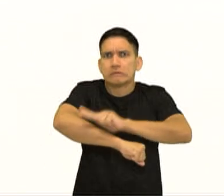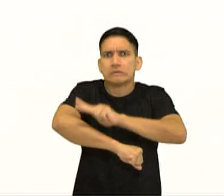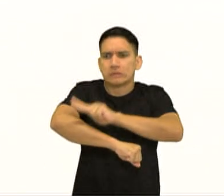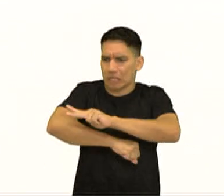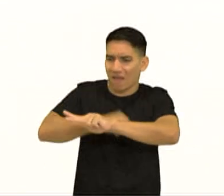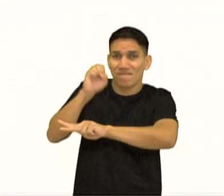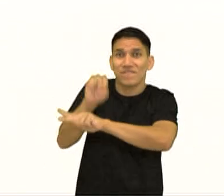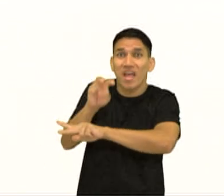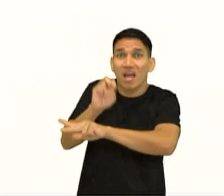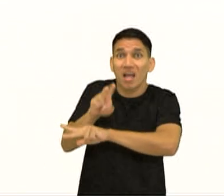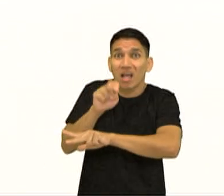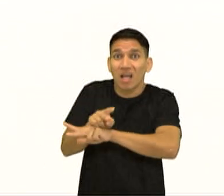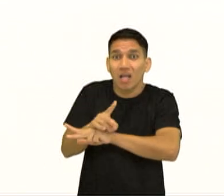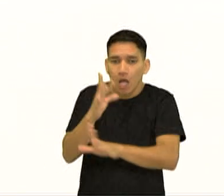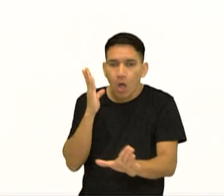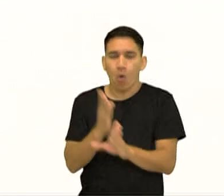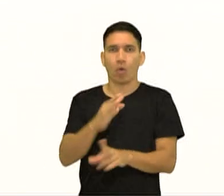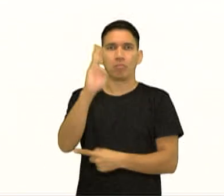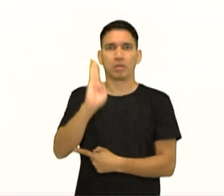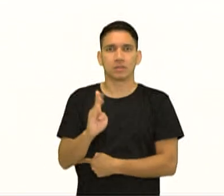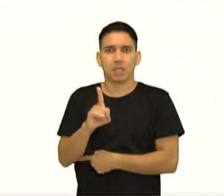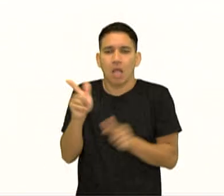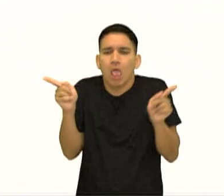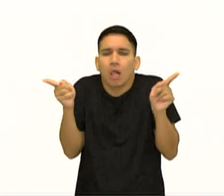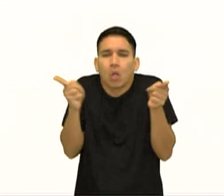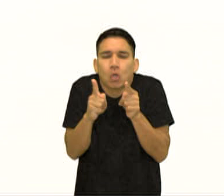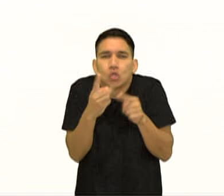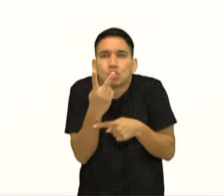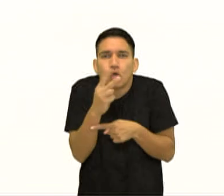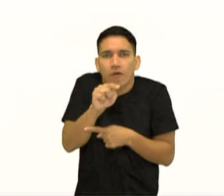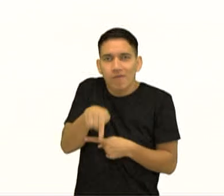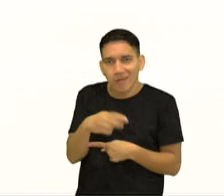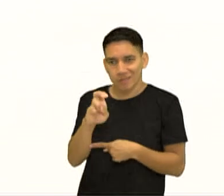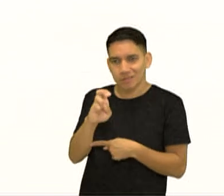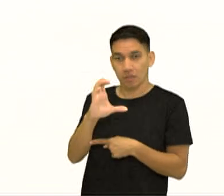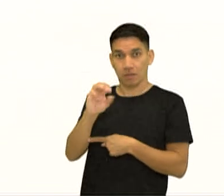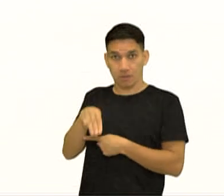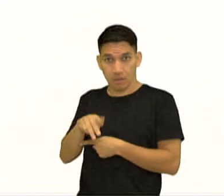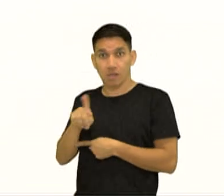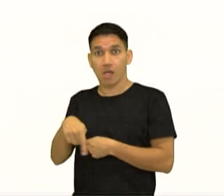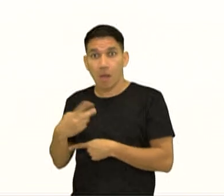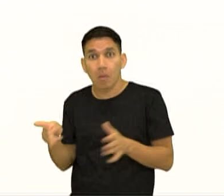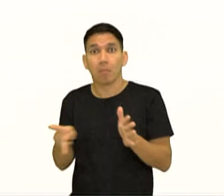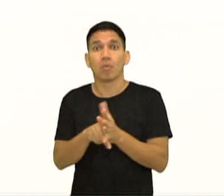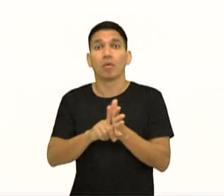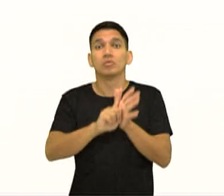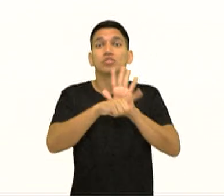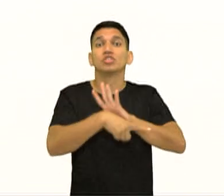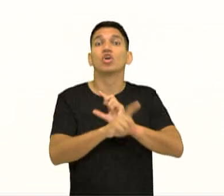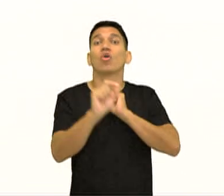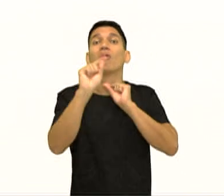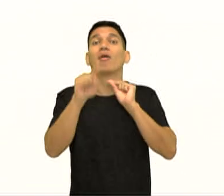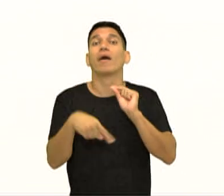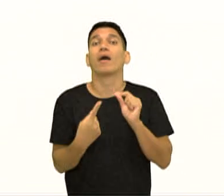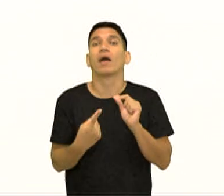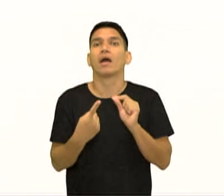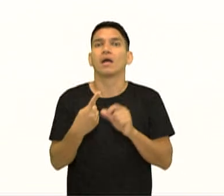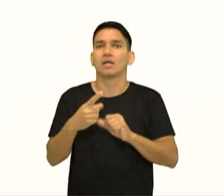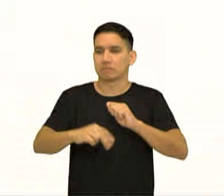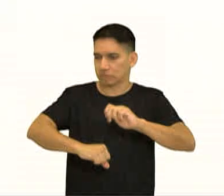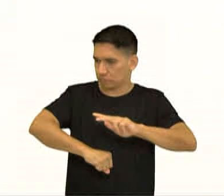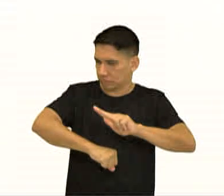O anfíbio mede pouco menos de 2,5 centímetros e faz parte do gênero conhecido como sapos